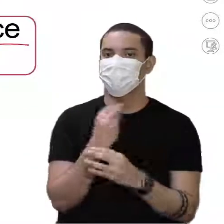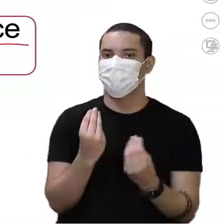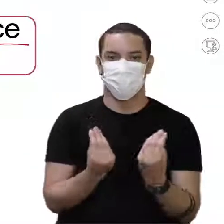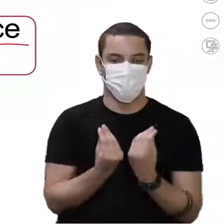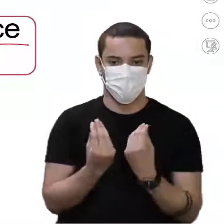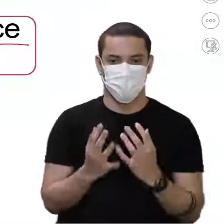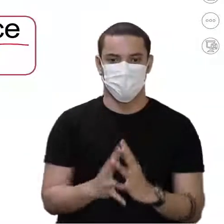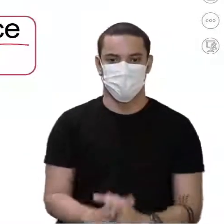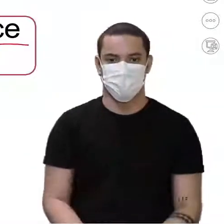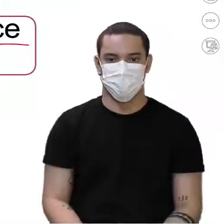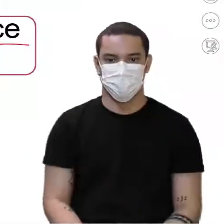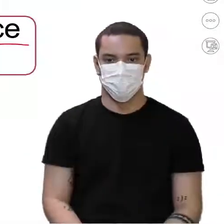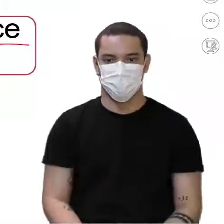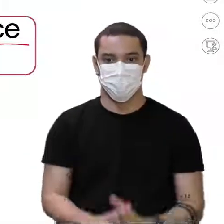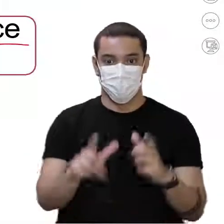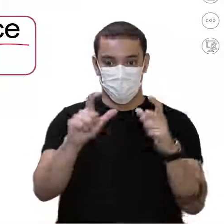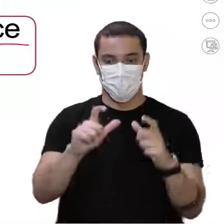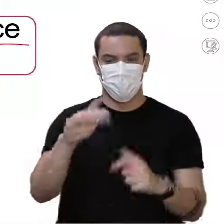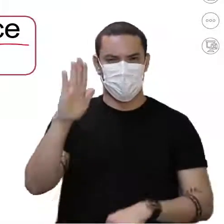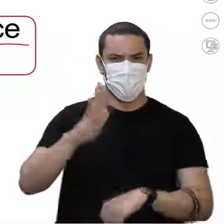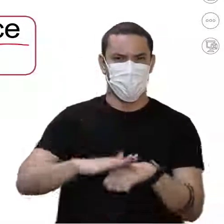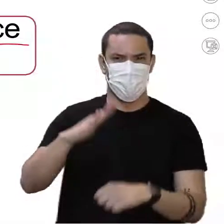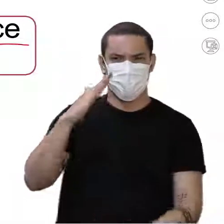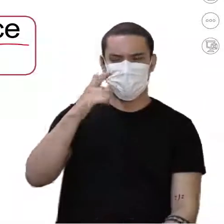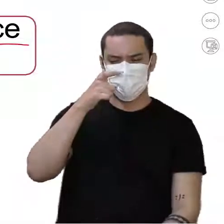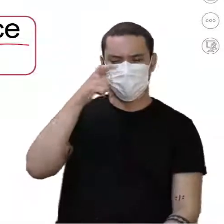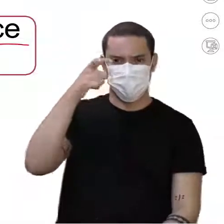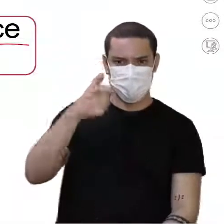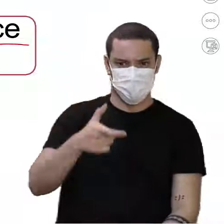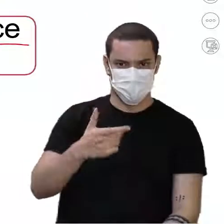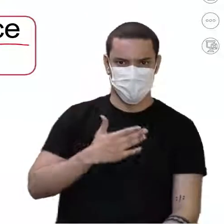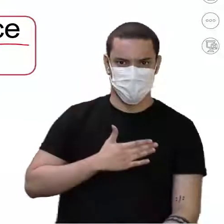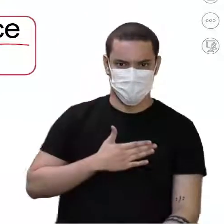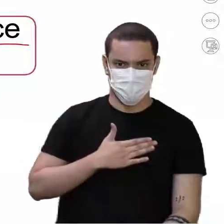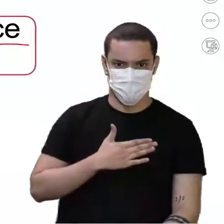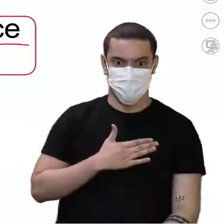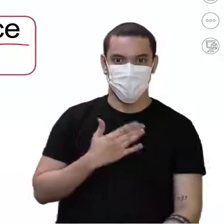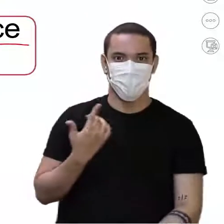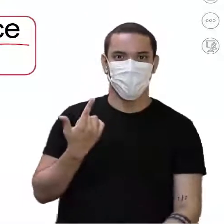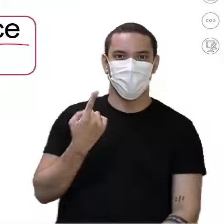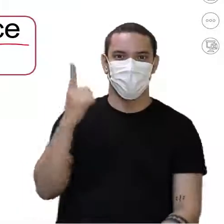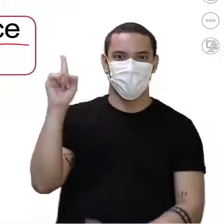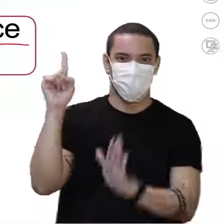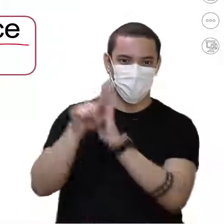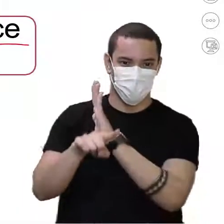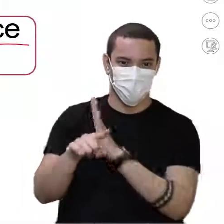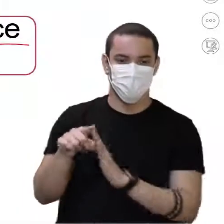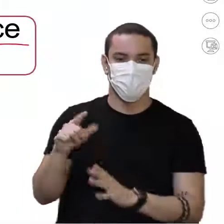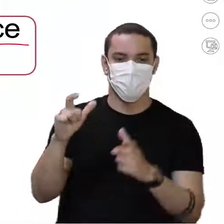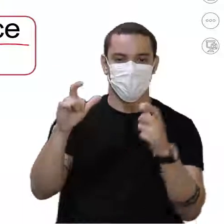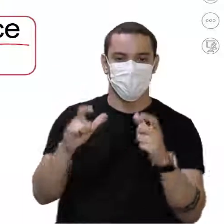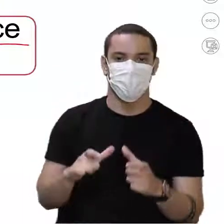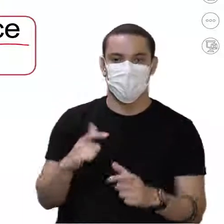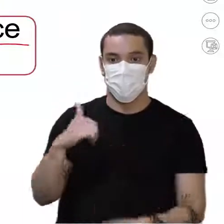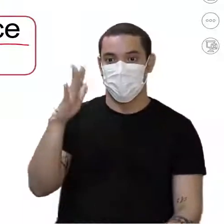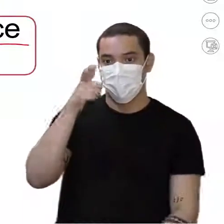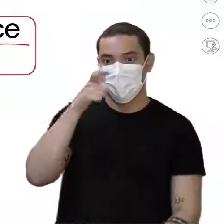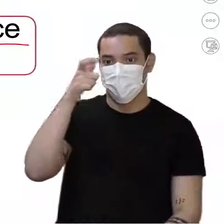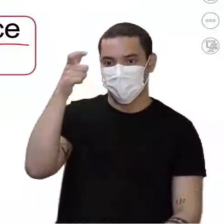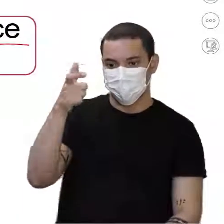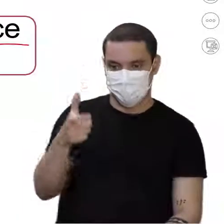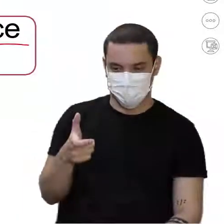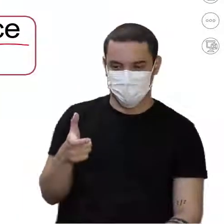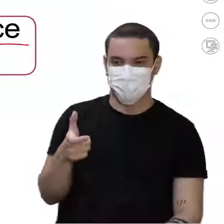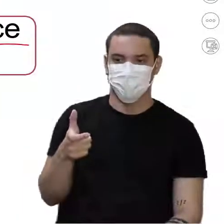interesting place, ou seja, o lugar mais interessante daquela minha última pergunta do outro slide. The most